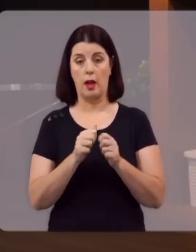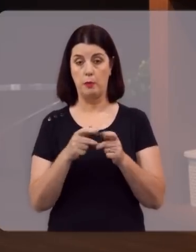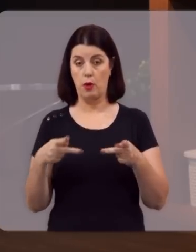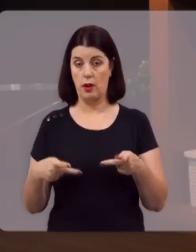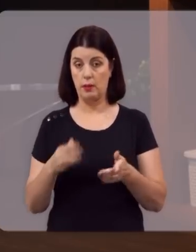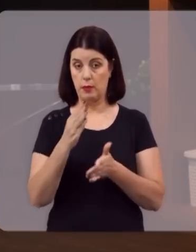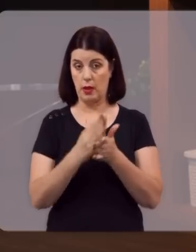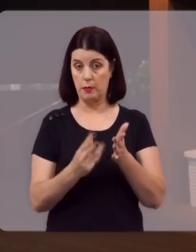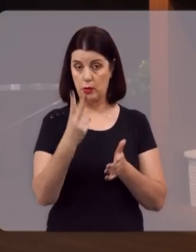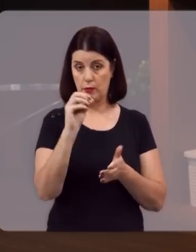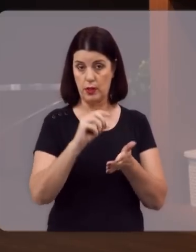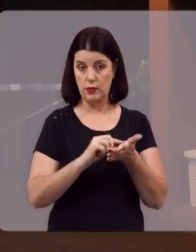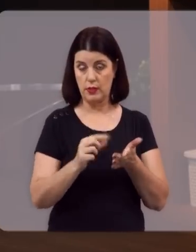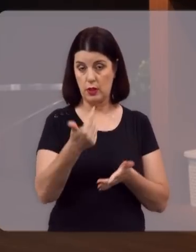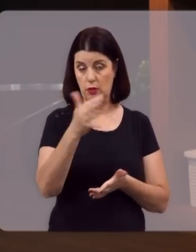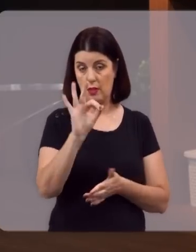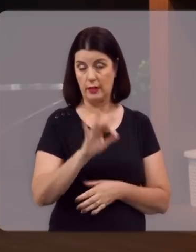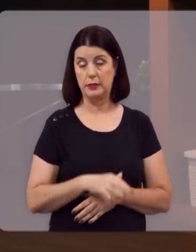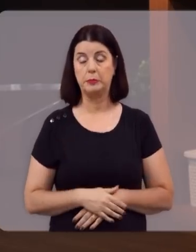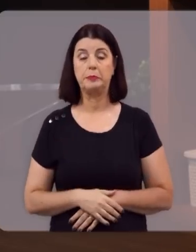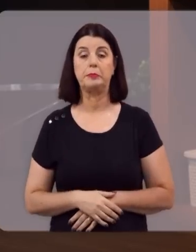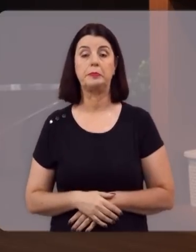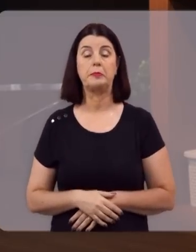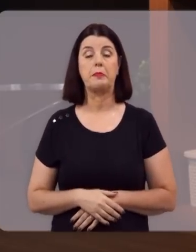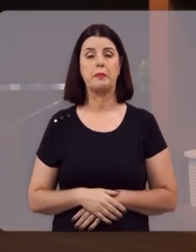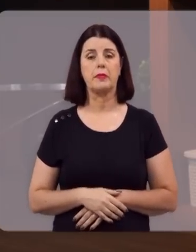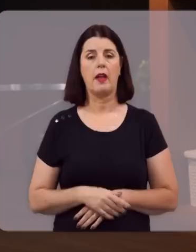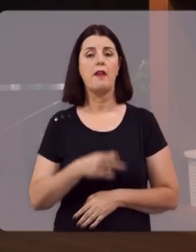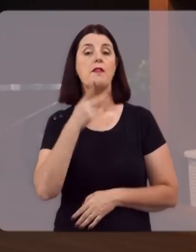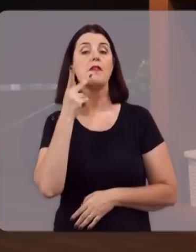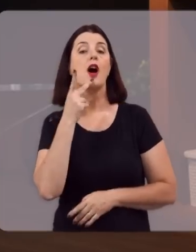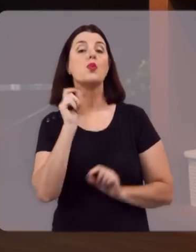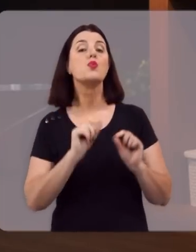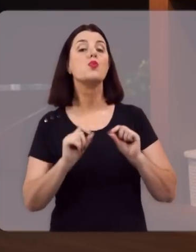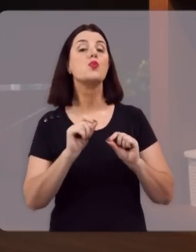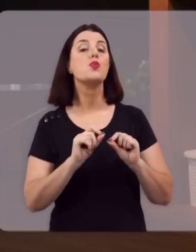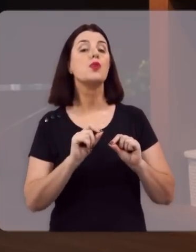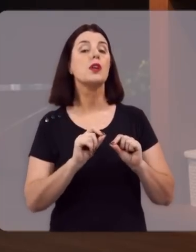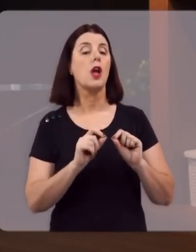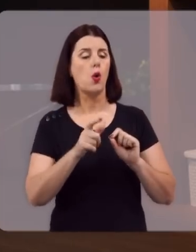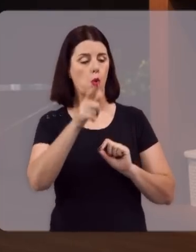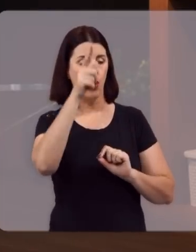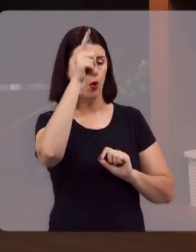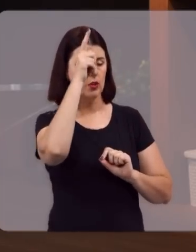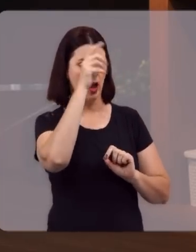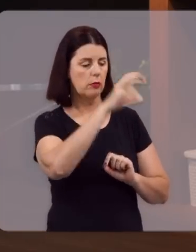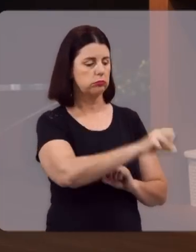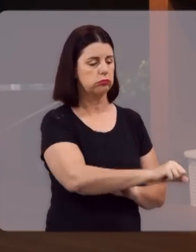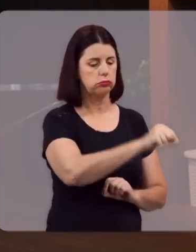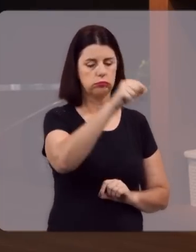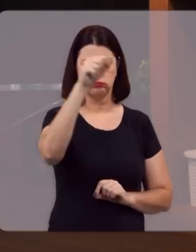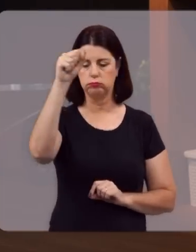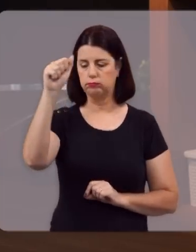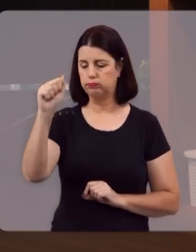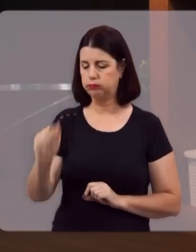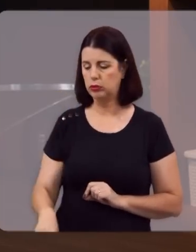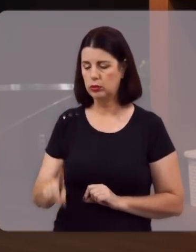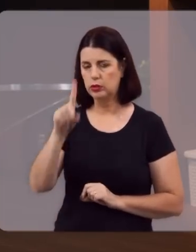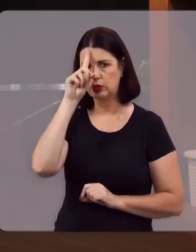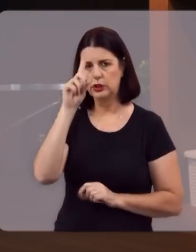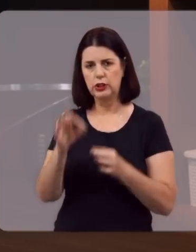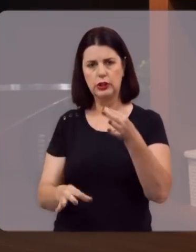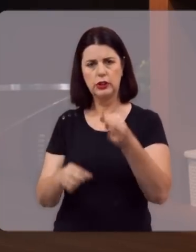Apocalipse capítulo 20, versículo 10, diz que ele vai ser lançado no dia do juízo